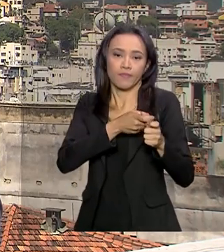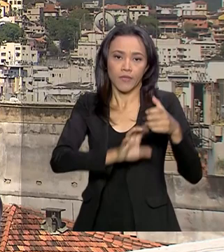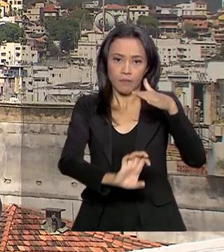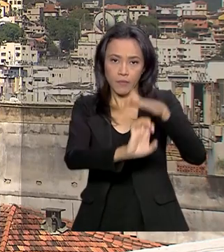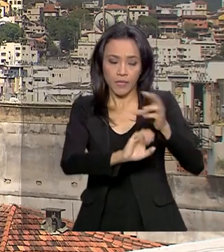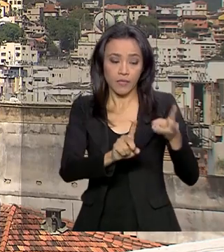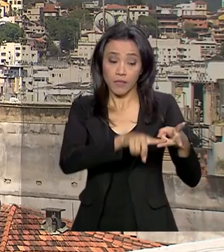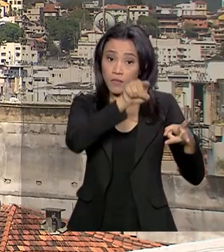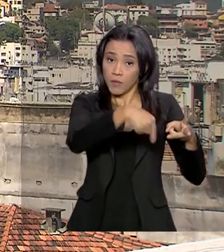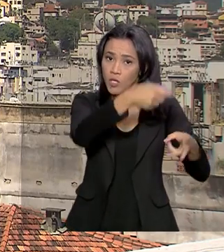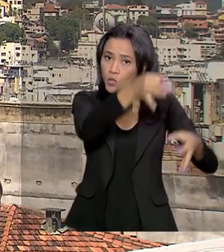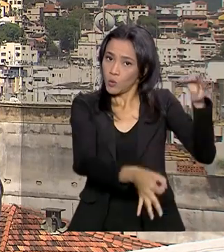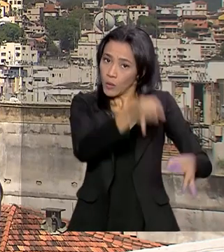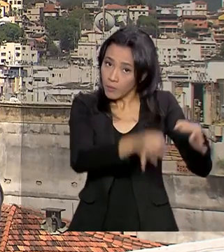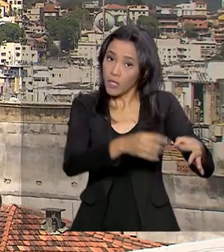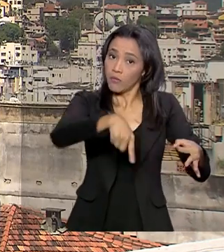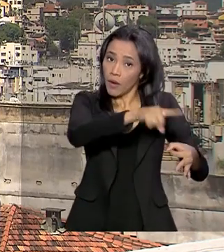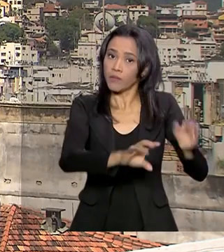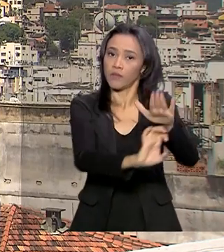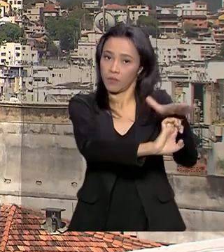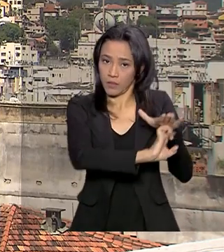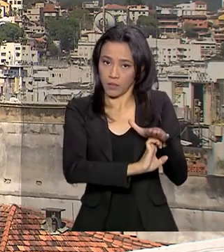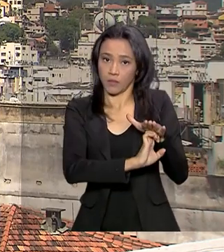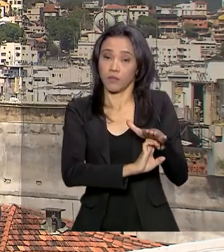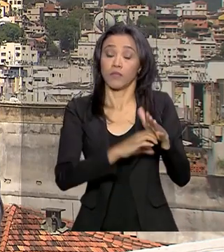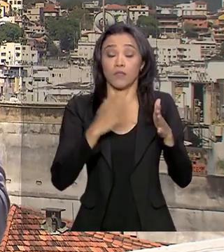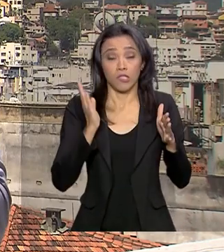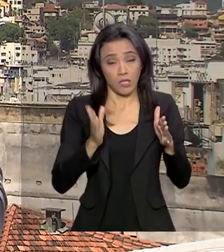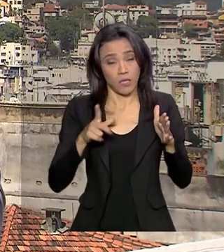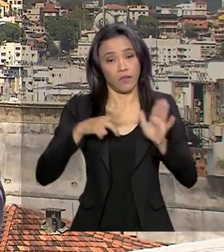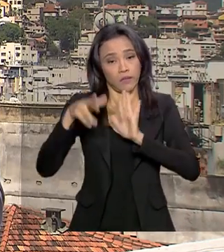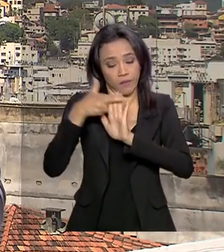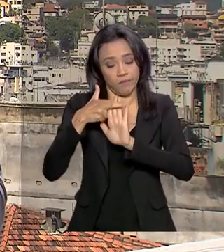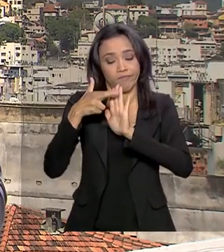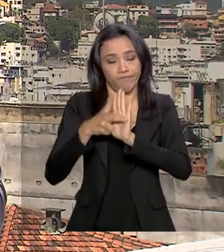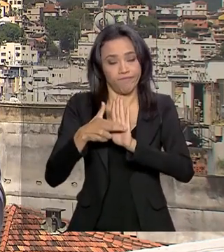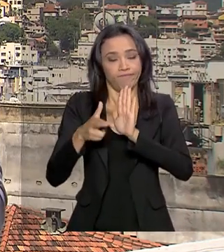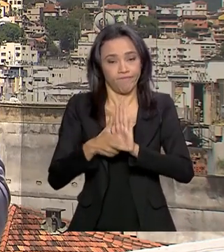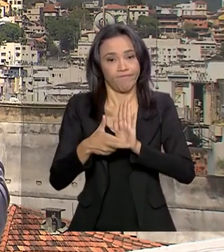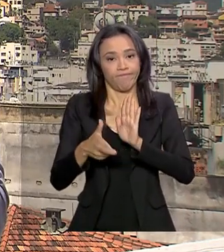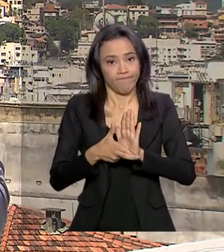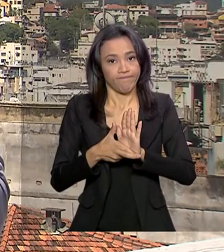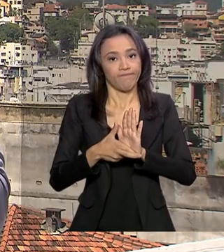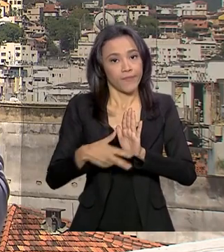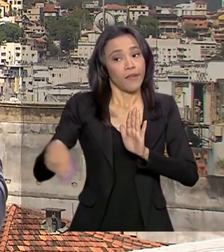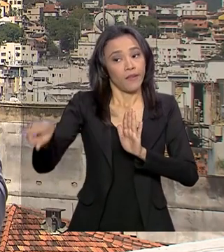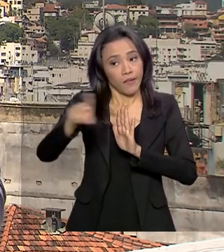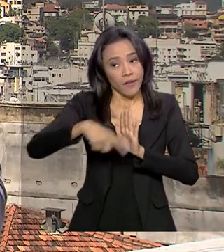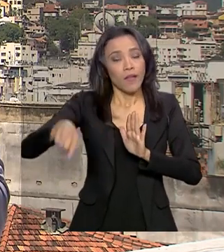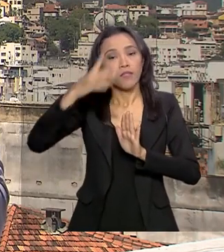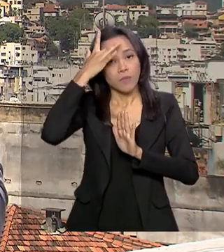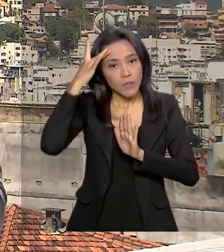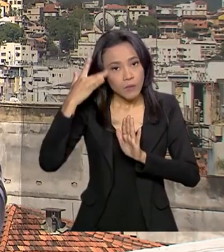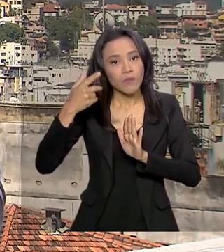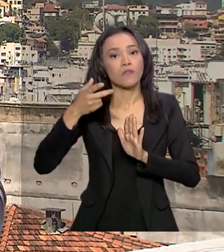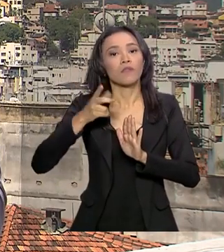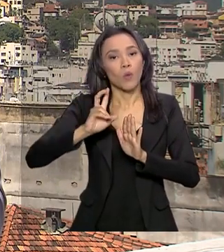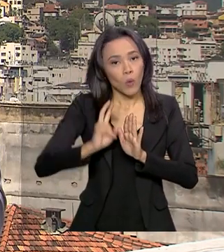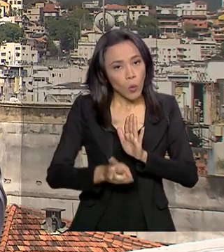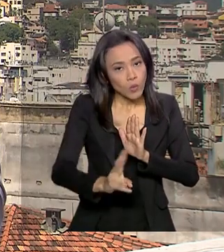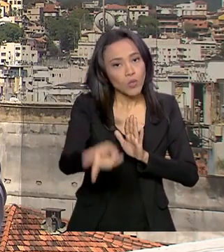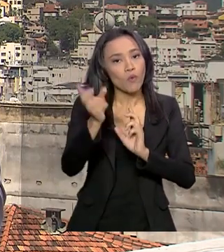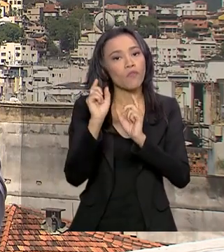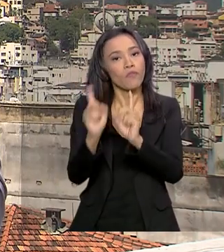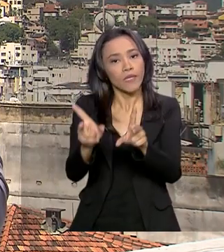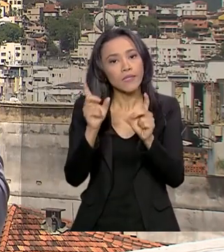julgamento dos recursos das empresas. Apesar das restrições, muitos comerciantes ainda insistem em comercializar